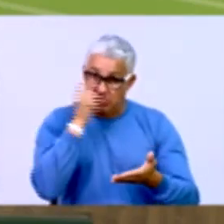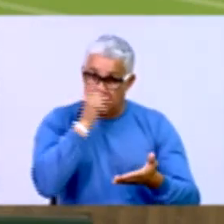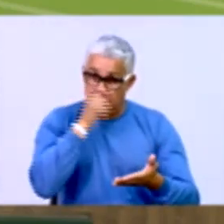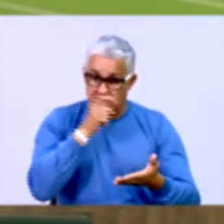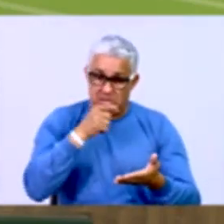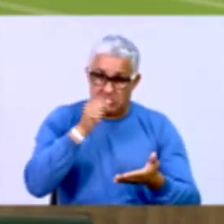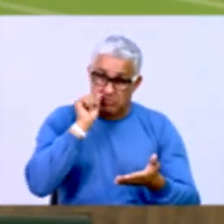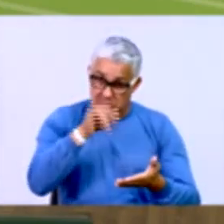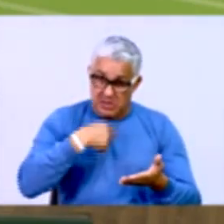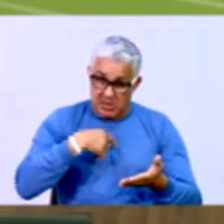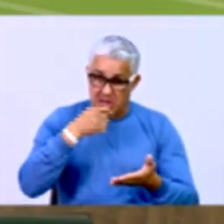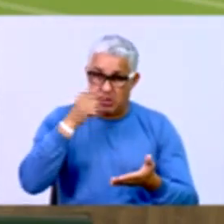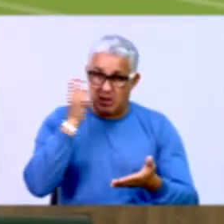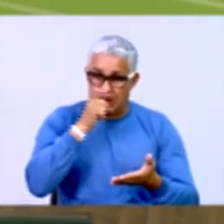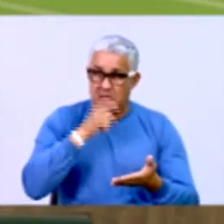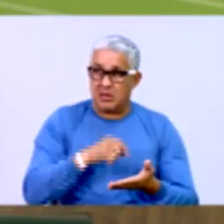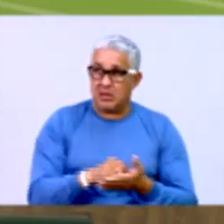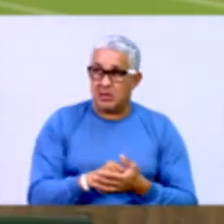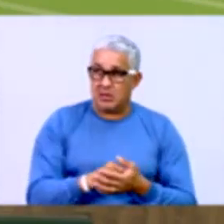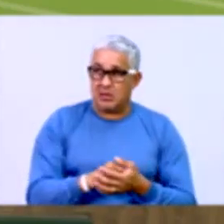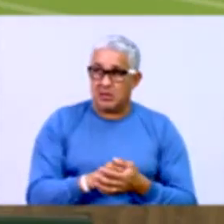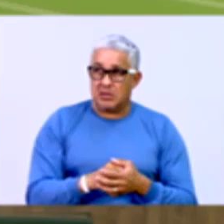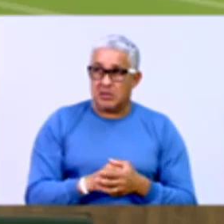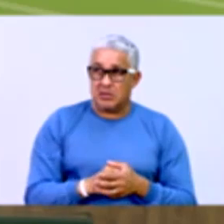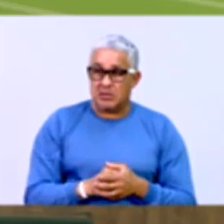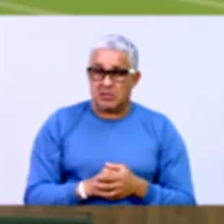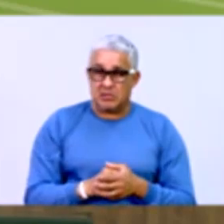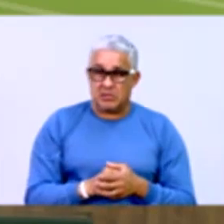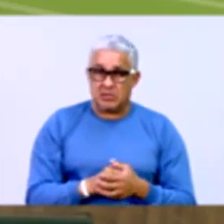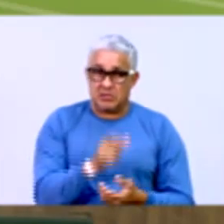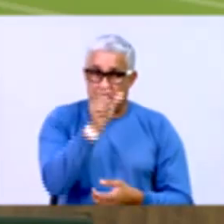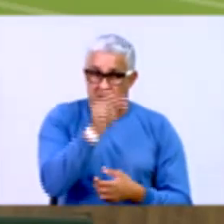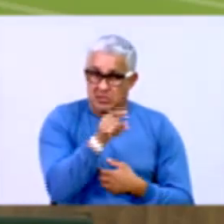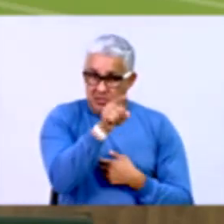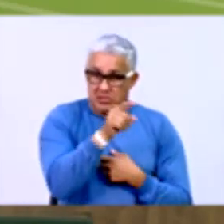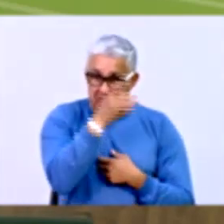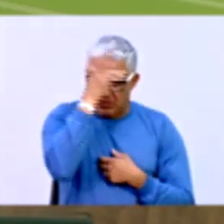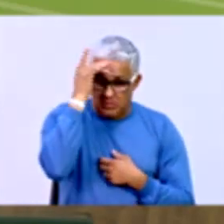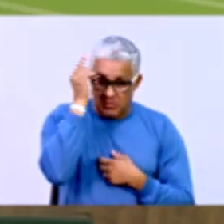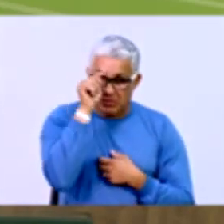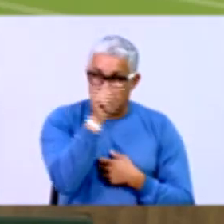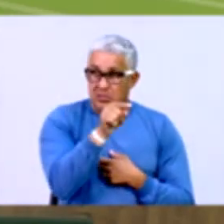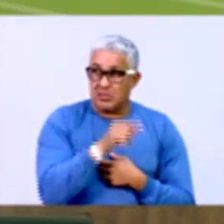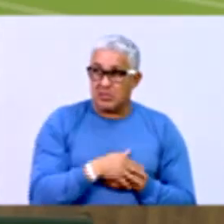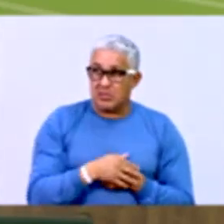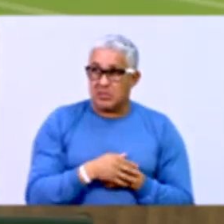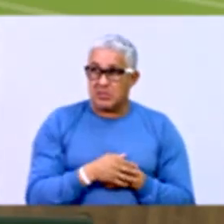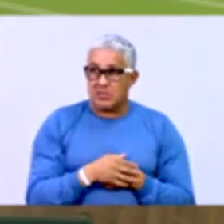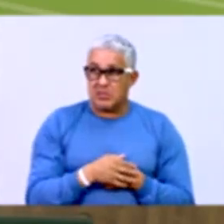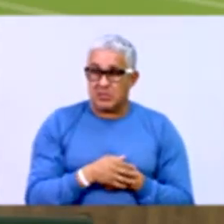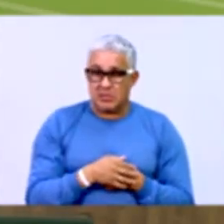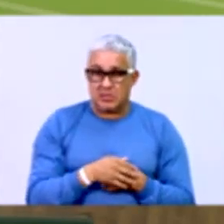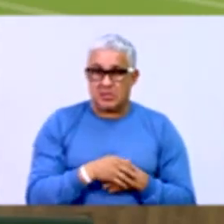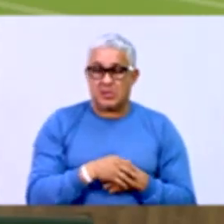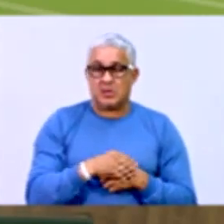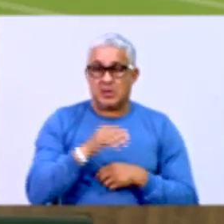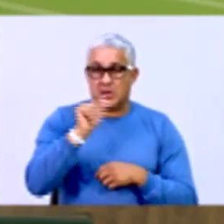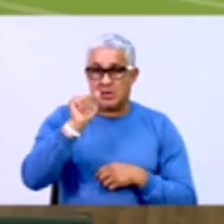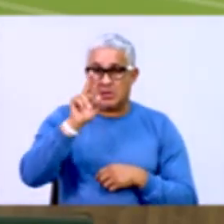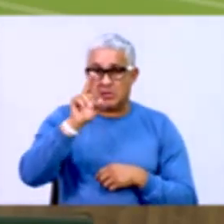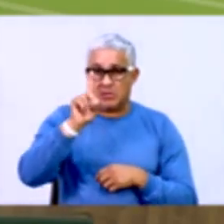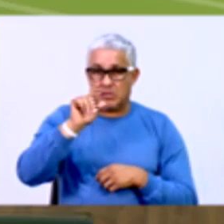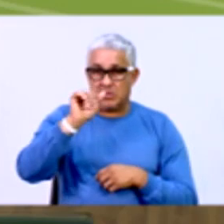né, eu poderia ser aquele usuário, olha, aquela pessoa, segundo a auditoria do profissional Lilo